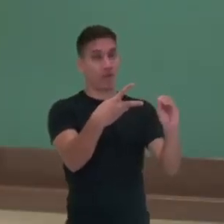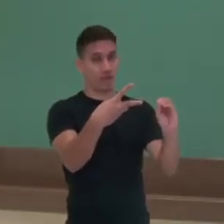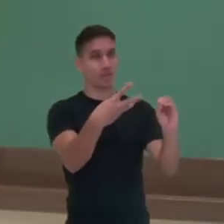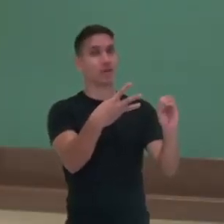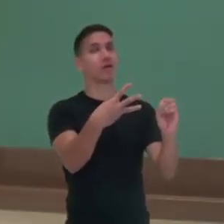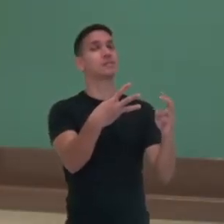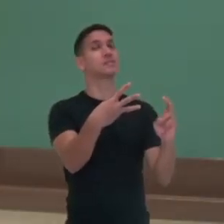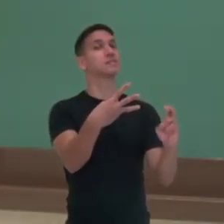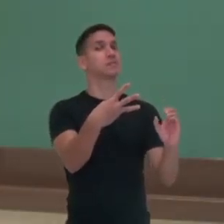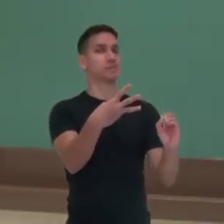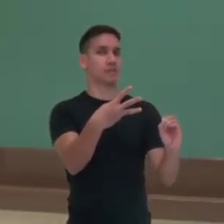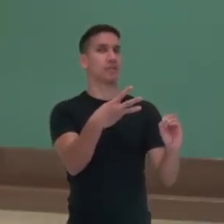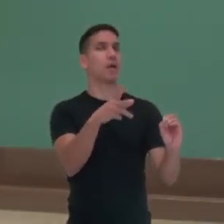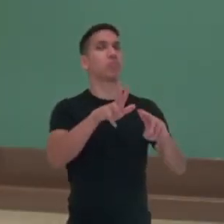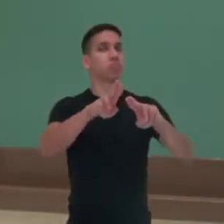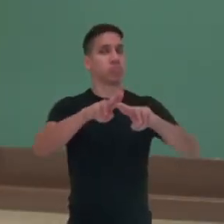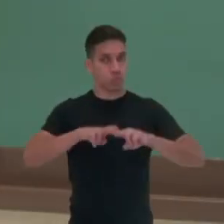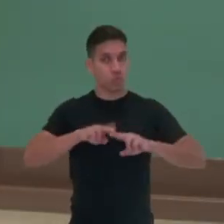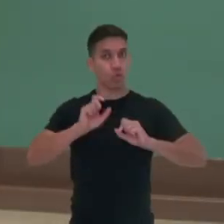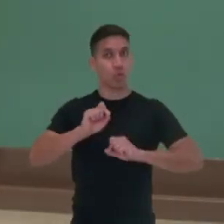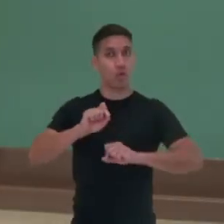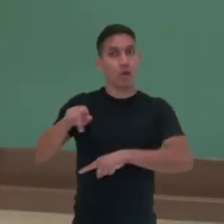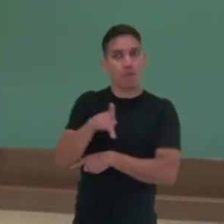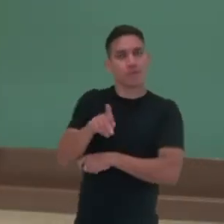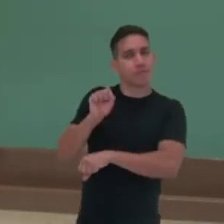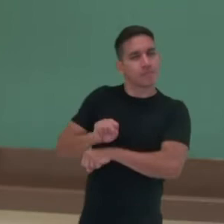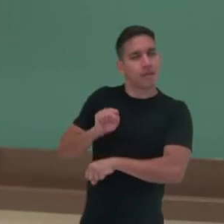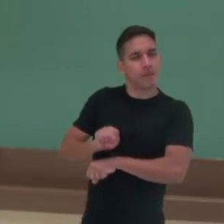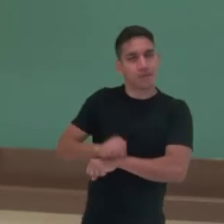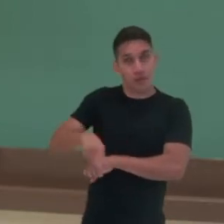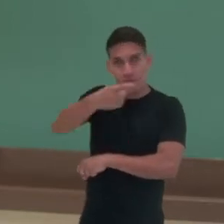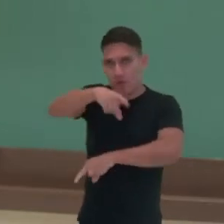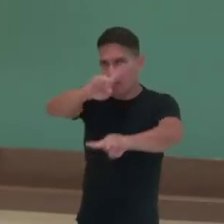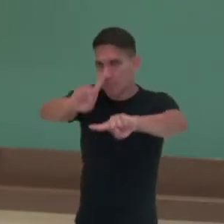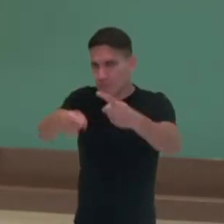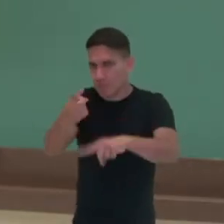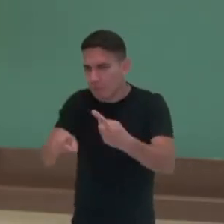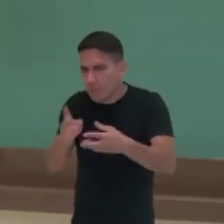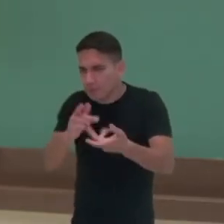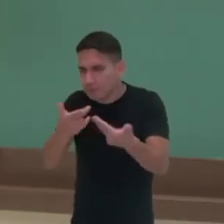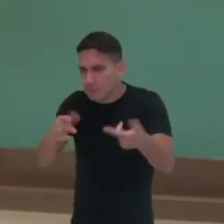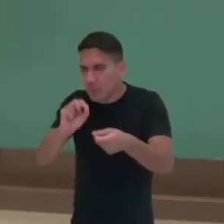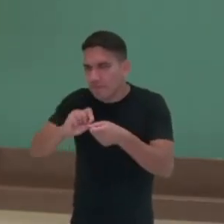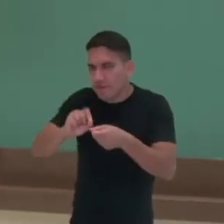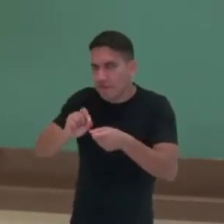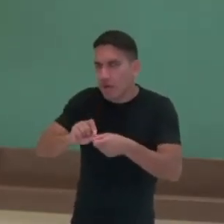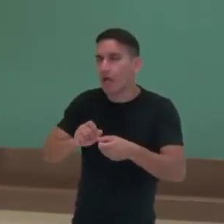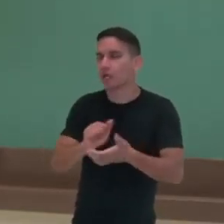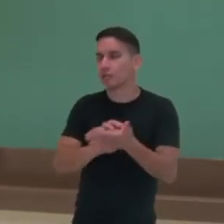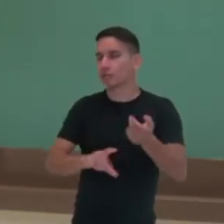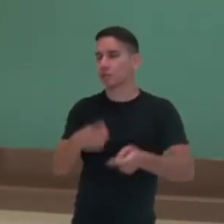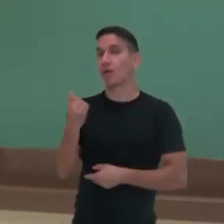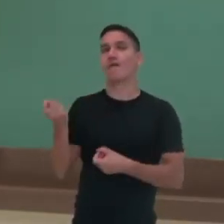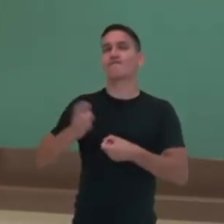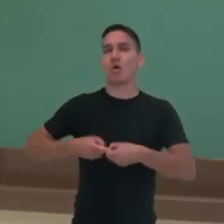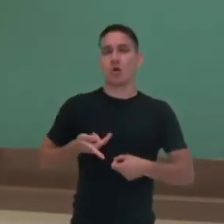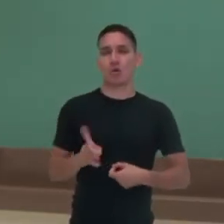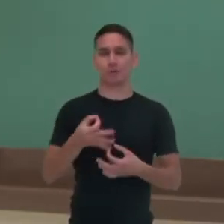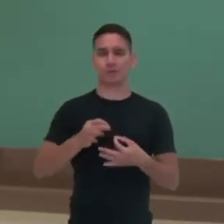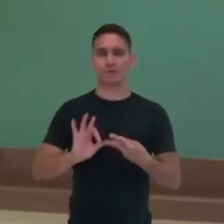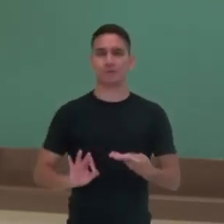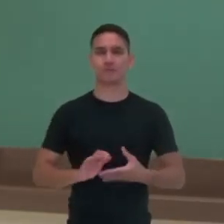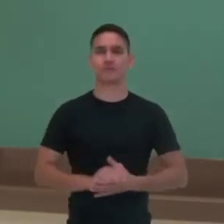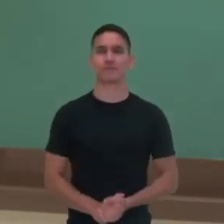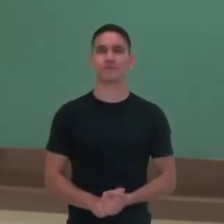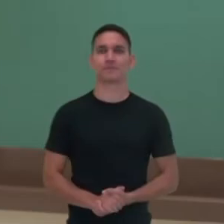50. Então, a professora vai dar um tempinho para vocês resolverem Praticando 1 e, na sequência, eu volto para fazer a correção